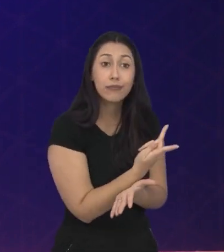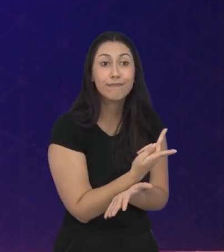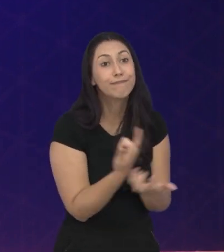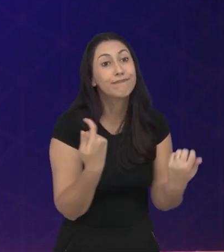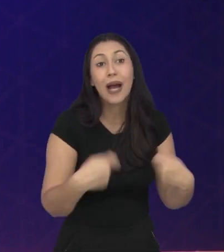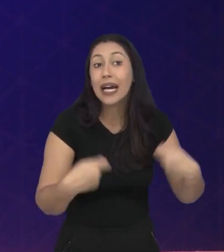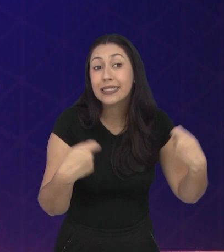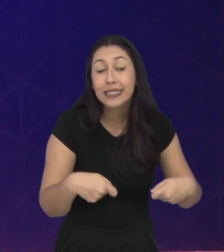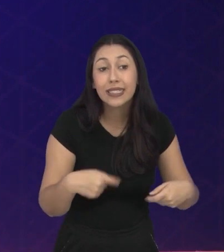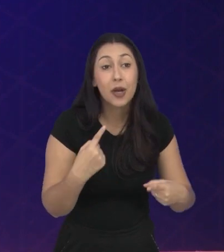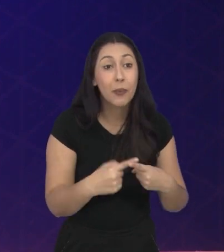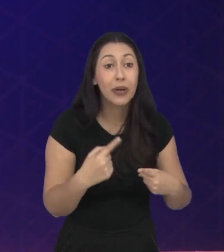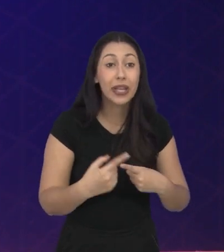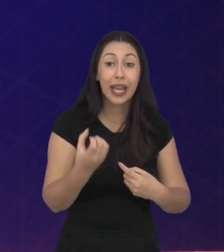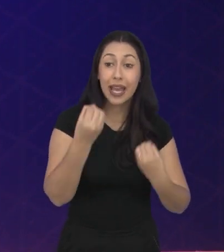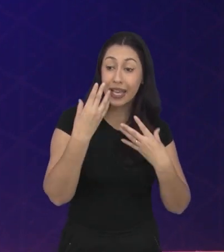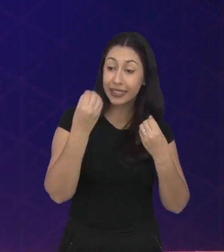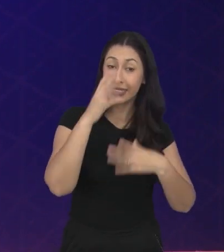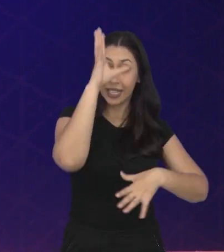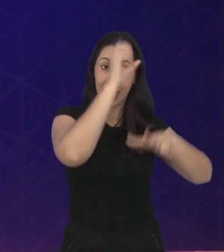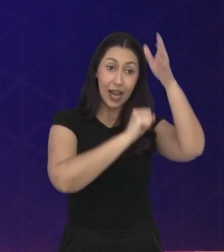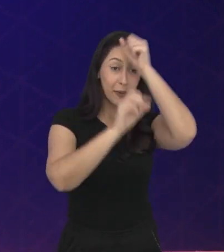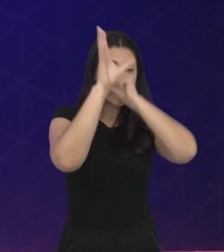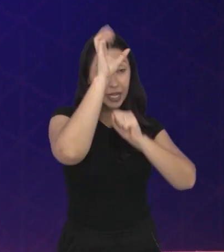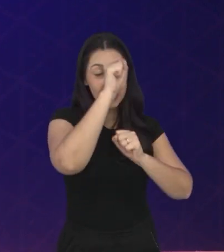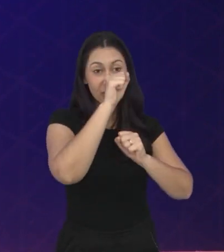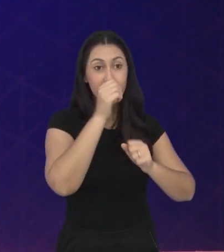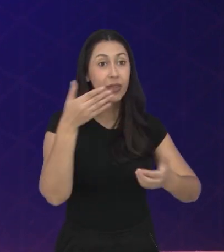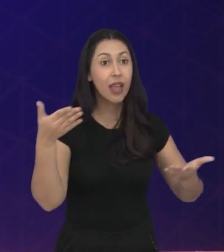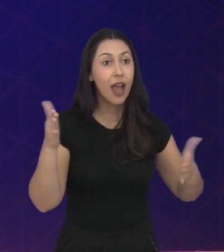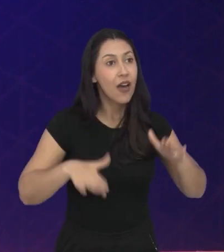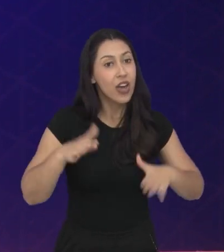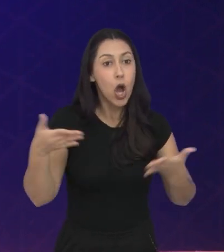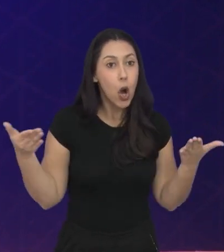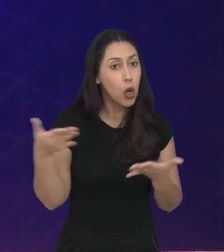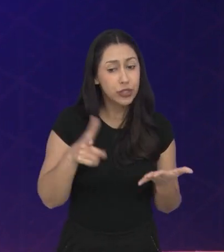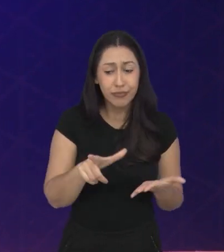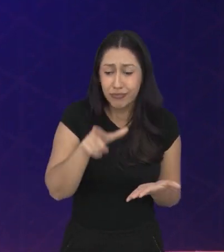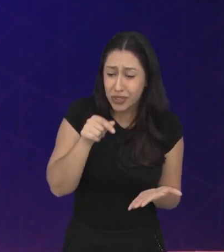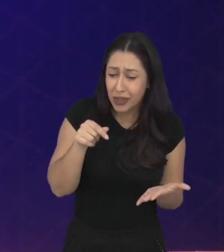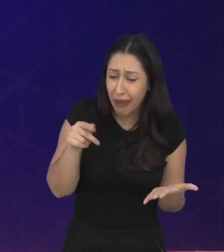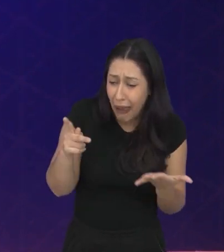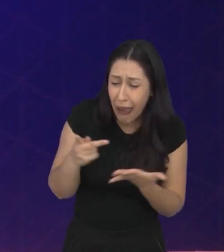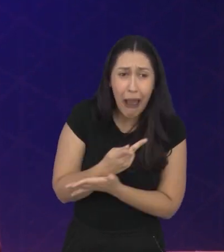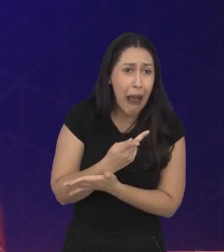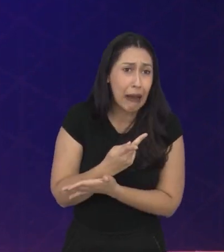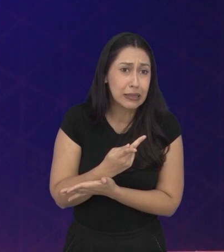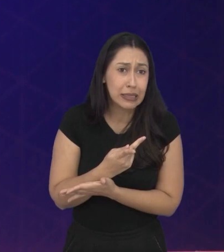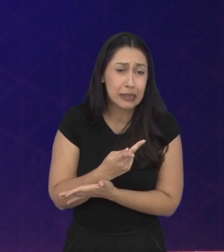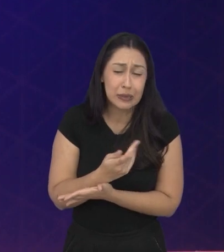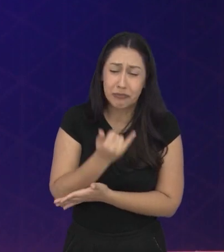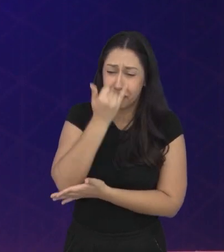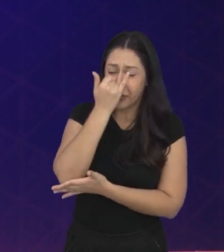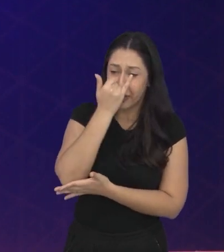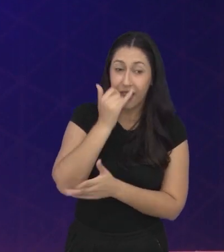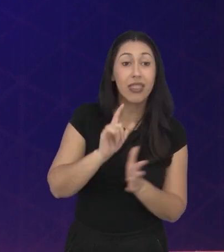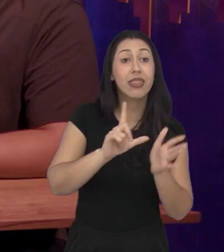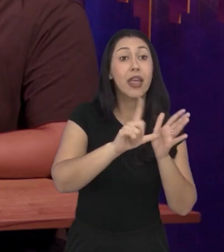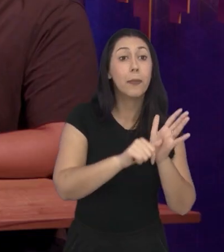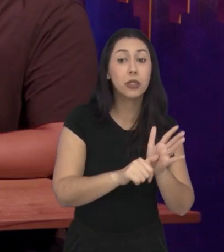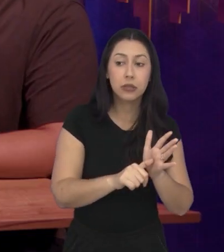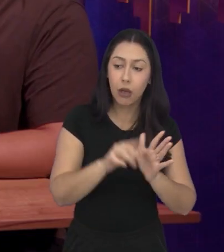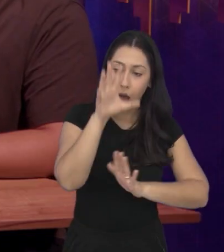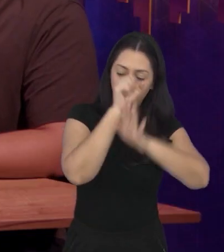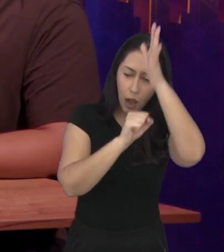nossa jornada, né? Então, às vezes a gente vai escolher uma coisa que a gente viu que não foi bom, mas a gente só viu que não foi bom porque a gente